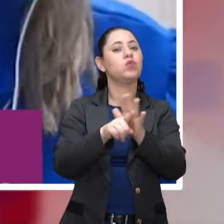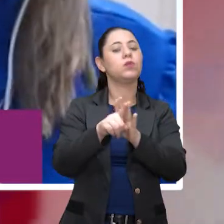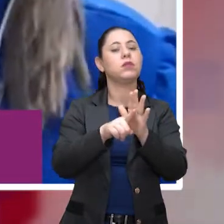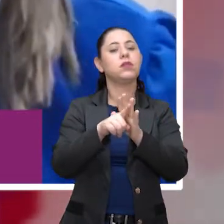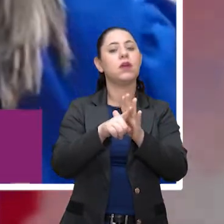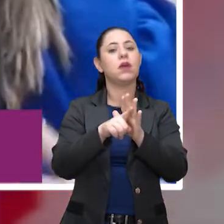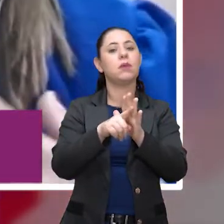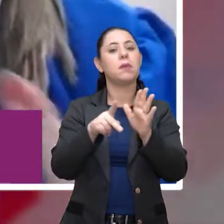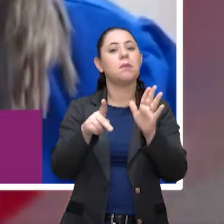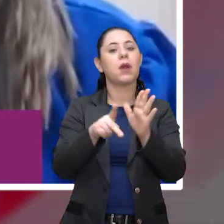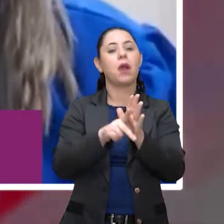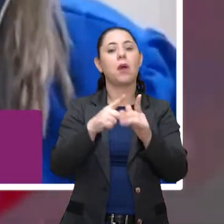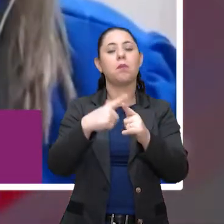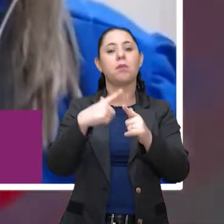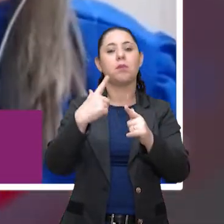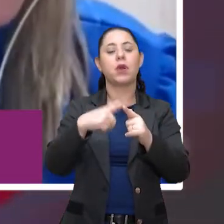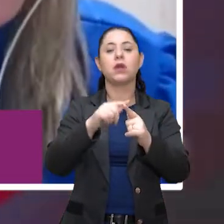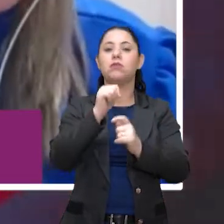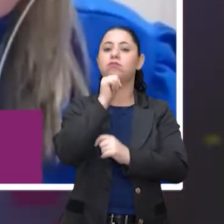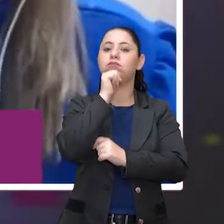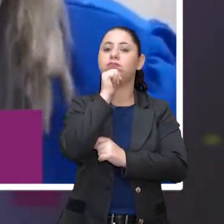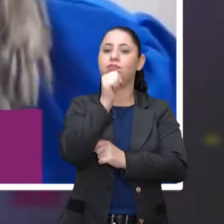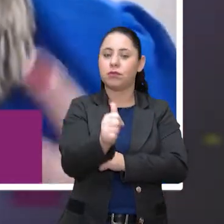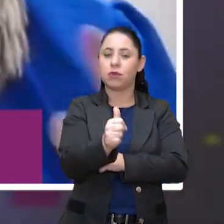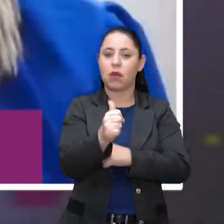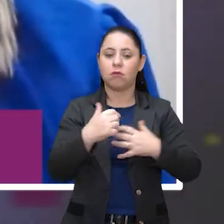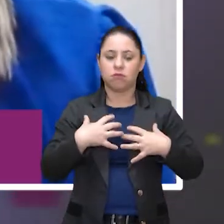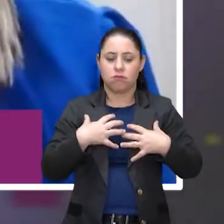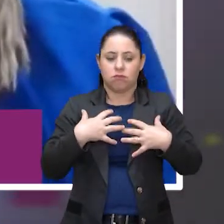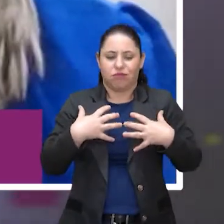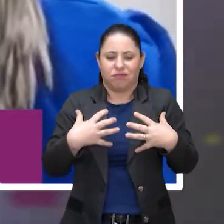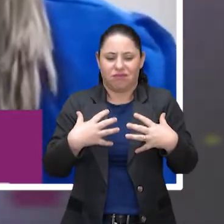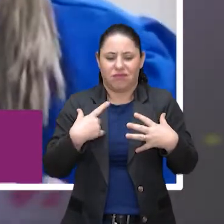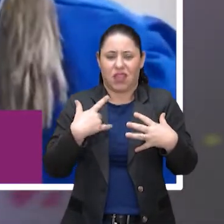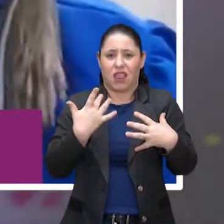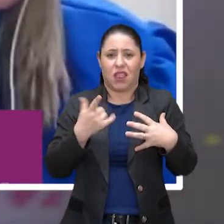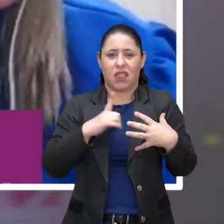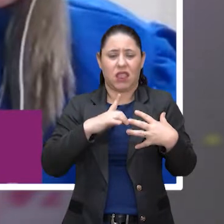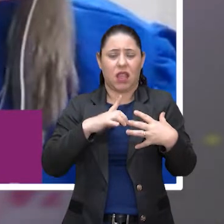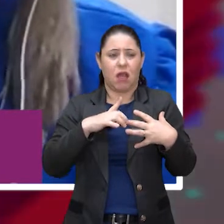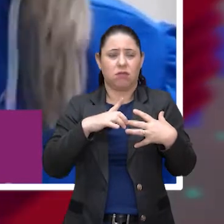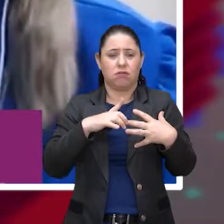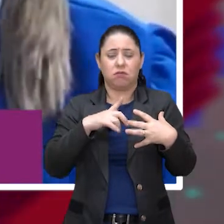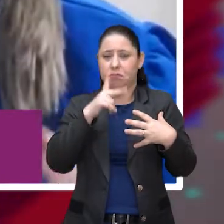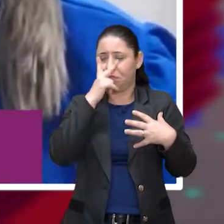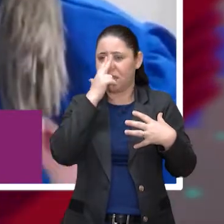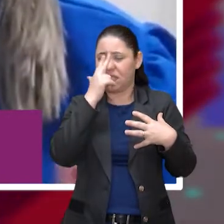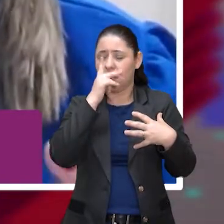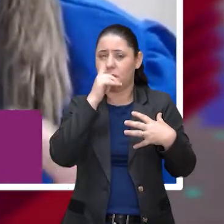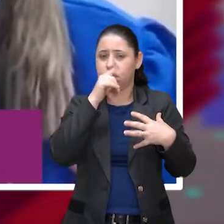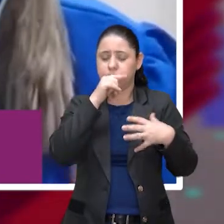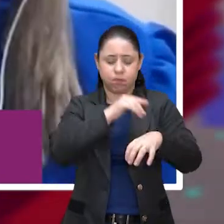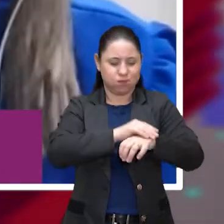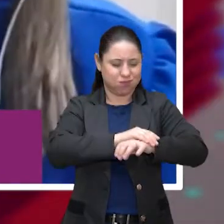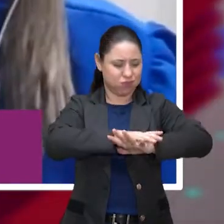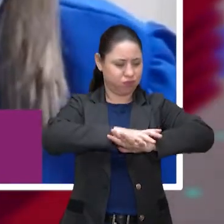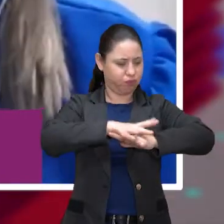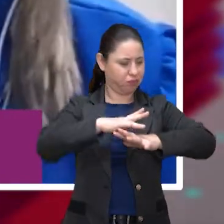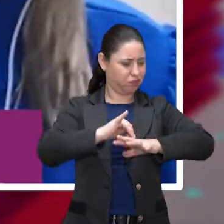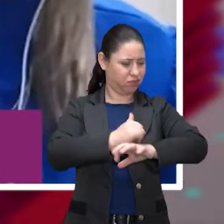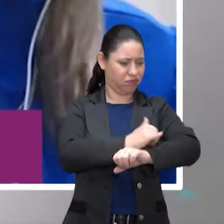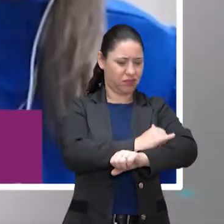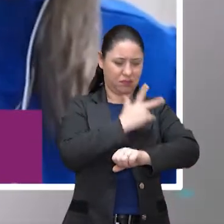autoexame? Porque tem um ciclo menstrual, a mama incha, tem retenção de líquido. Então, assim, que momento